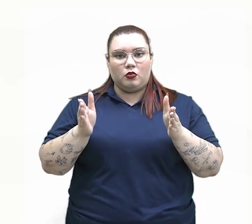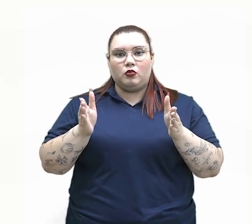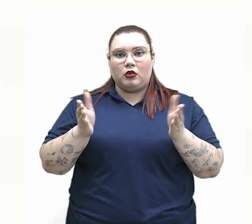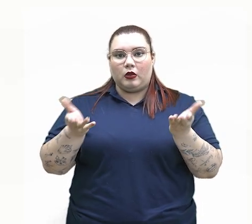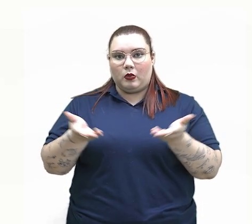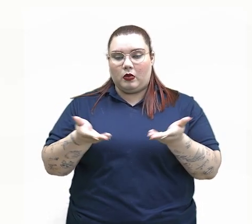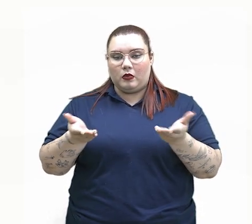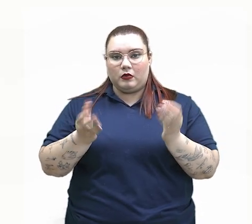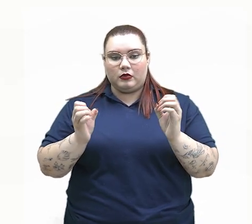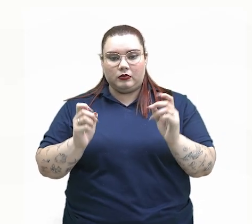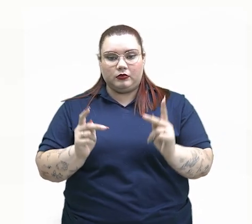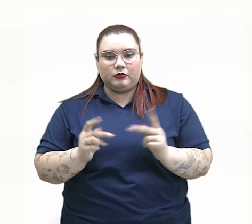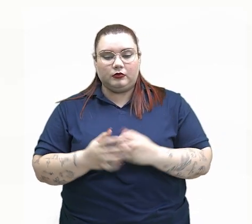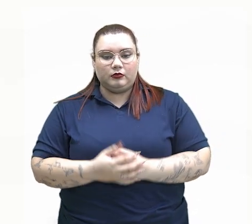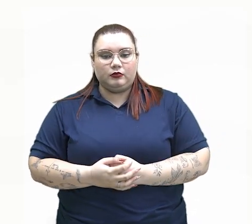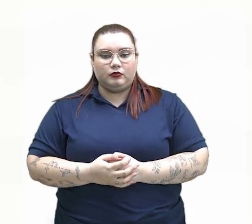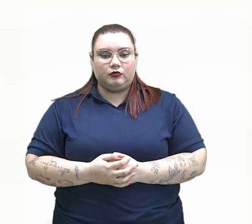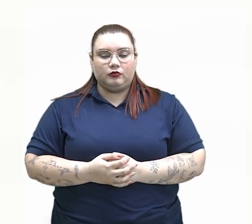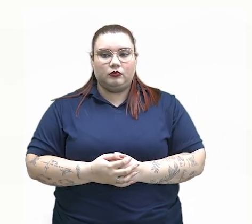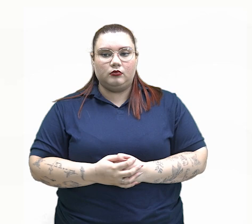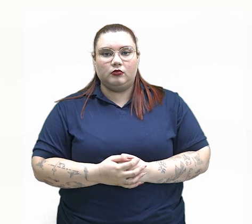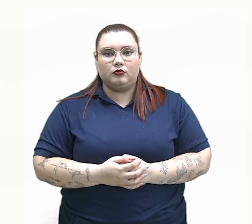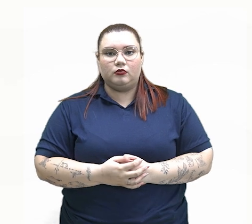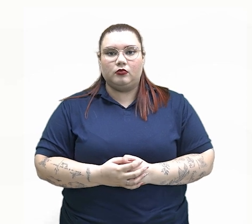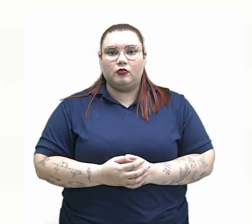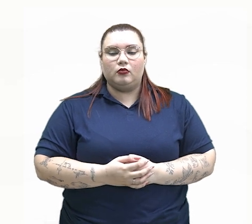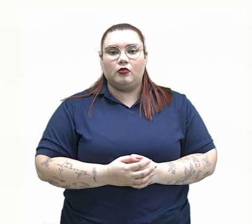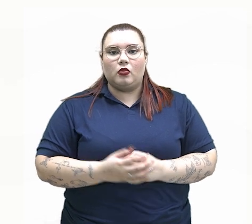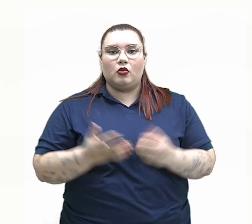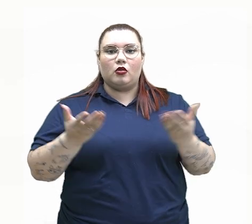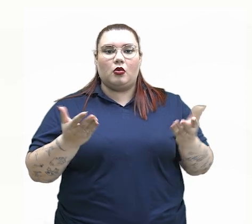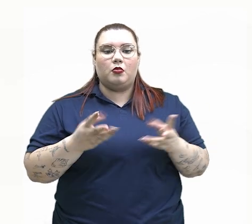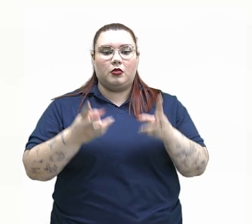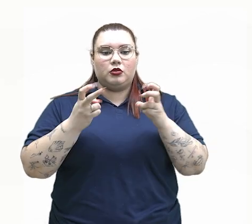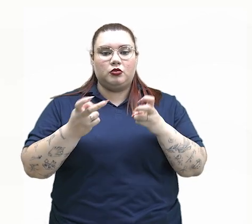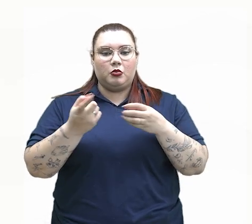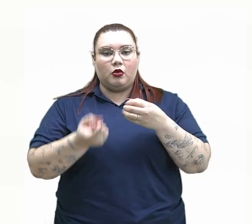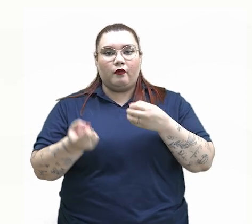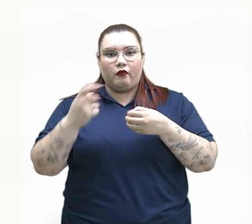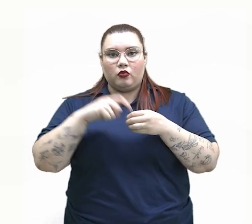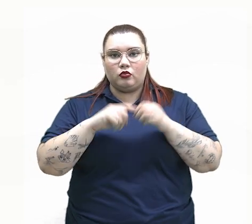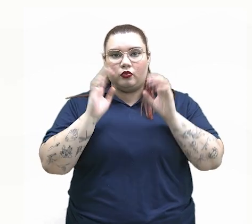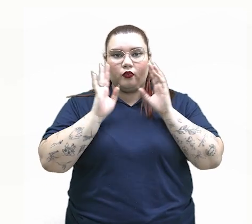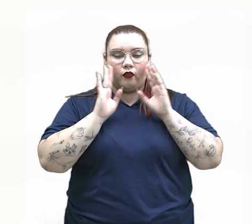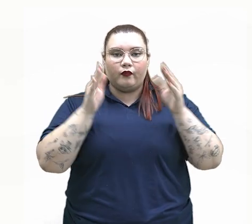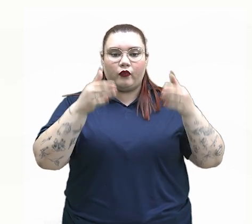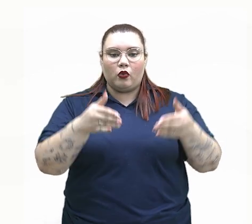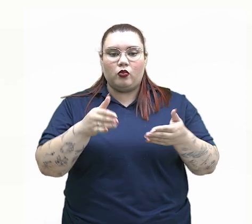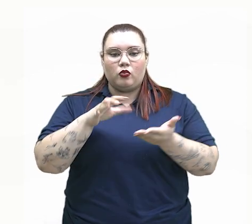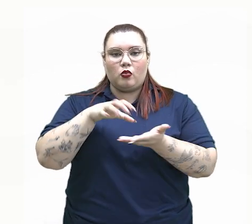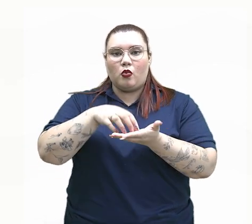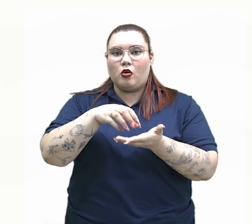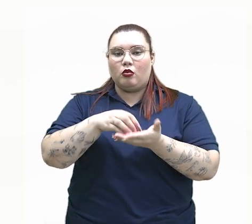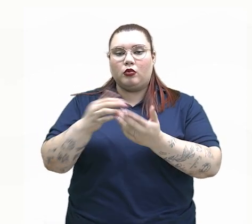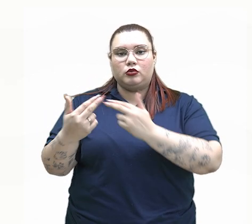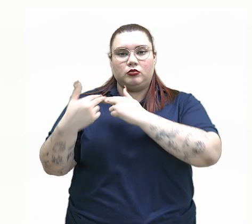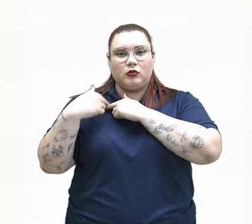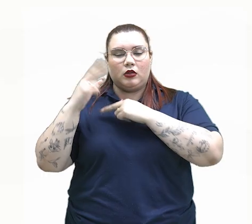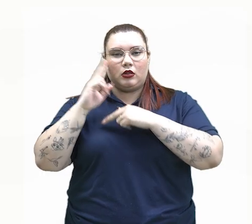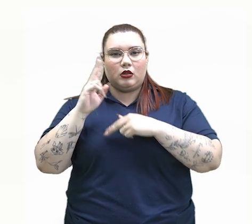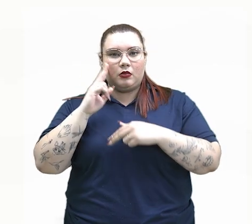que aqui nós voltamos então para o agente, né? Lembram lá dos nossos